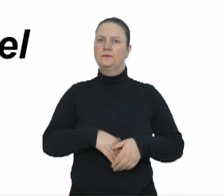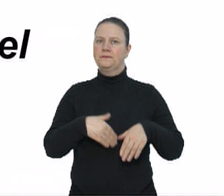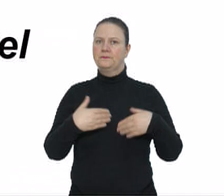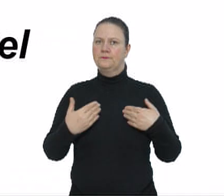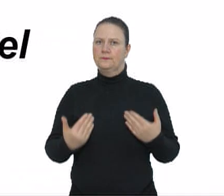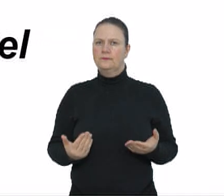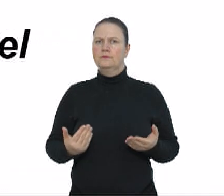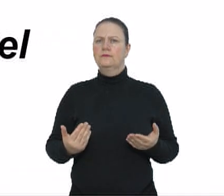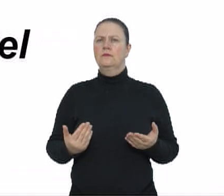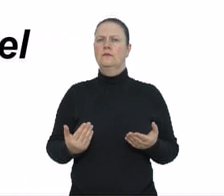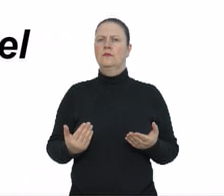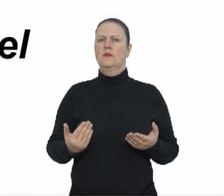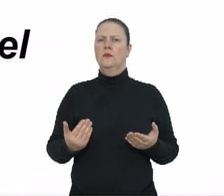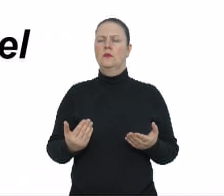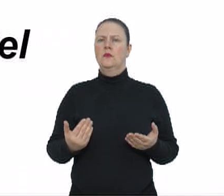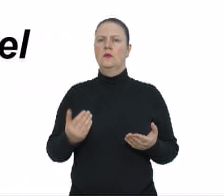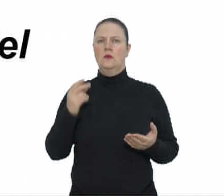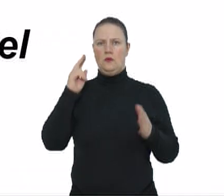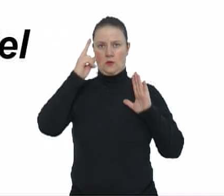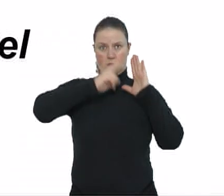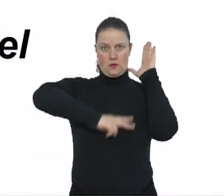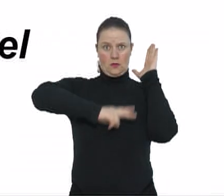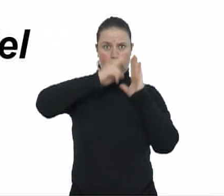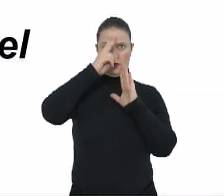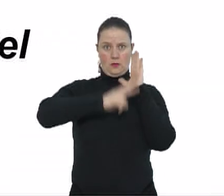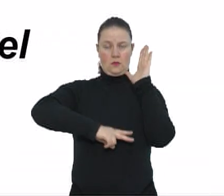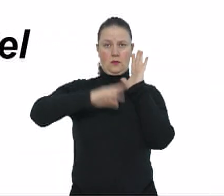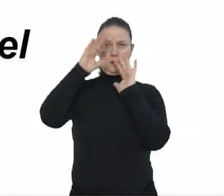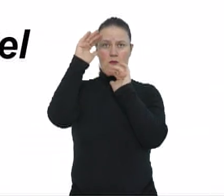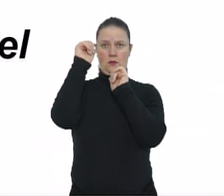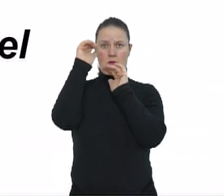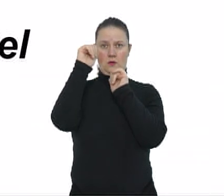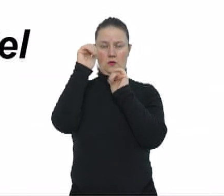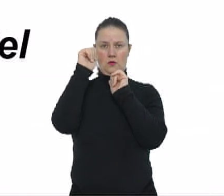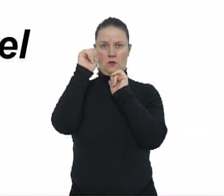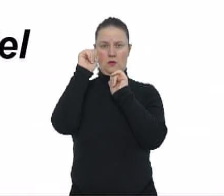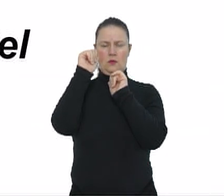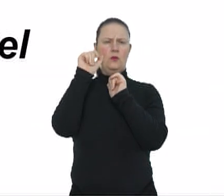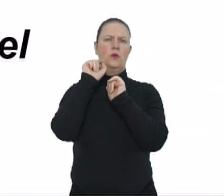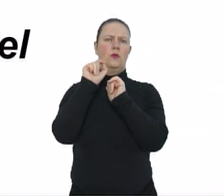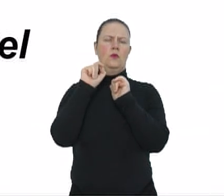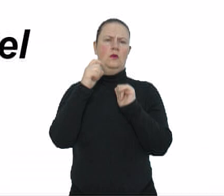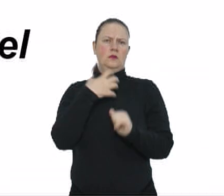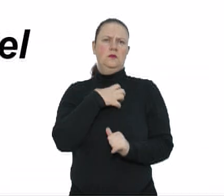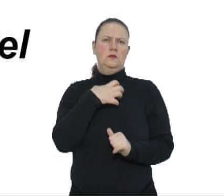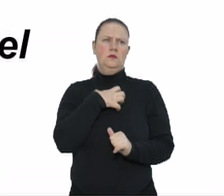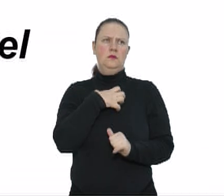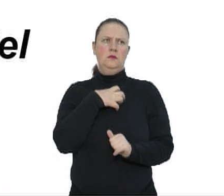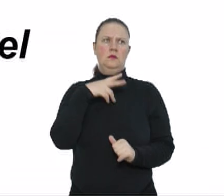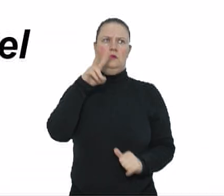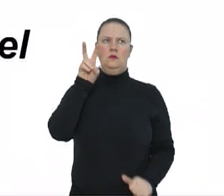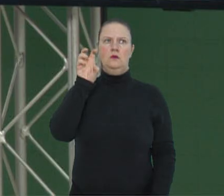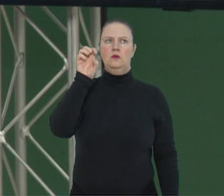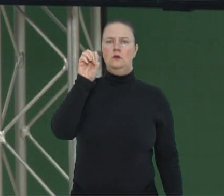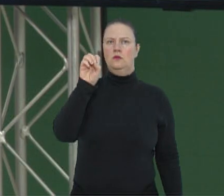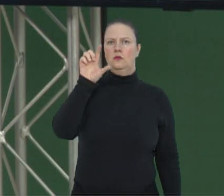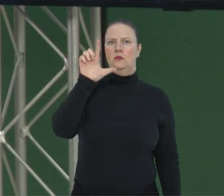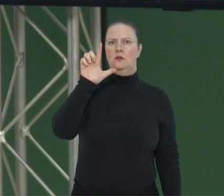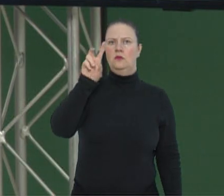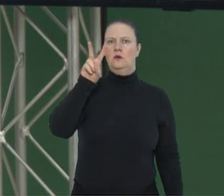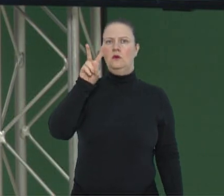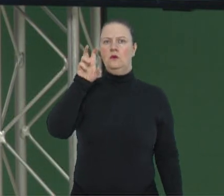mundano, es conocer outra gente. Esse sentido, volver-se mundano, é dar